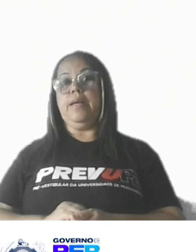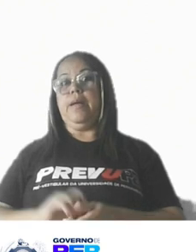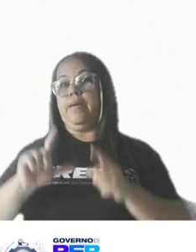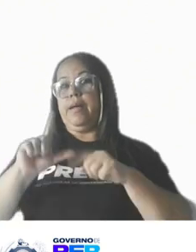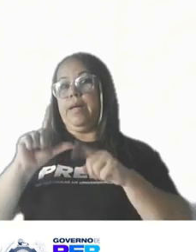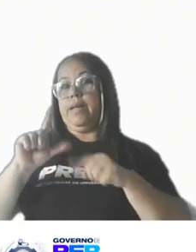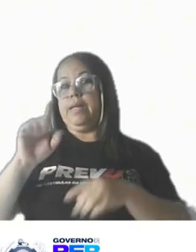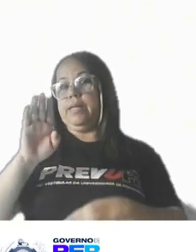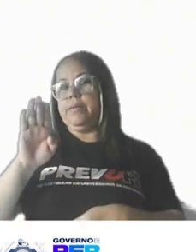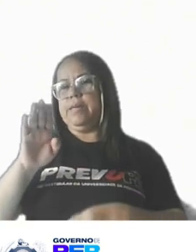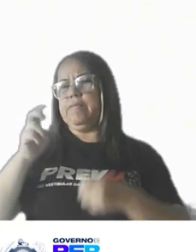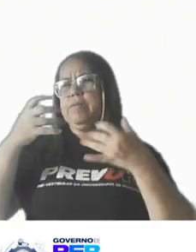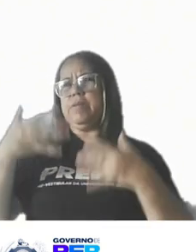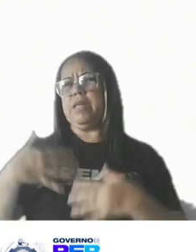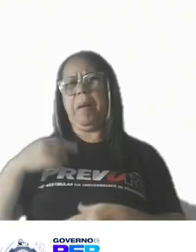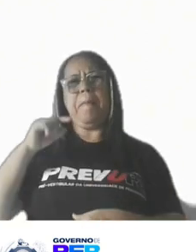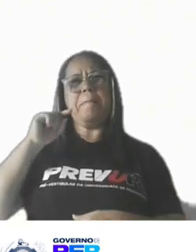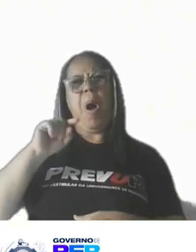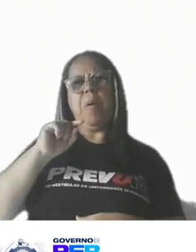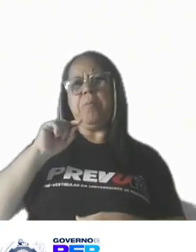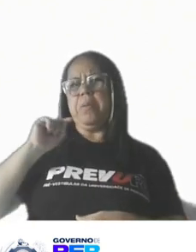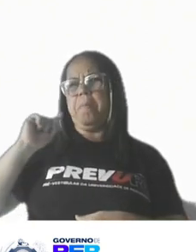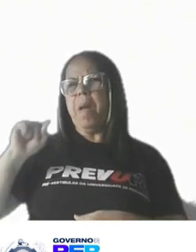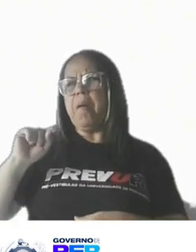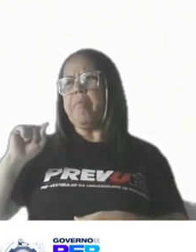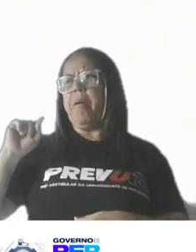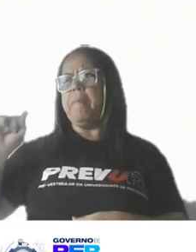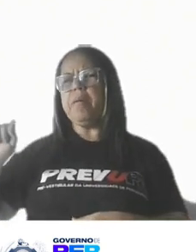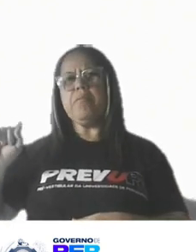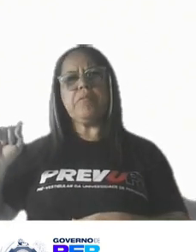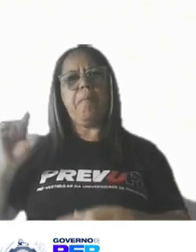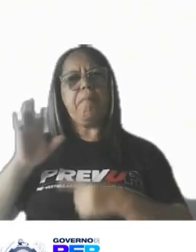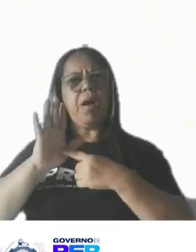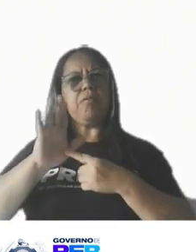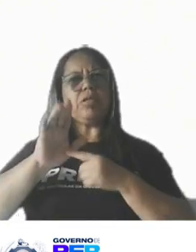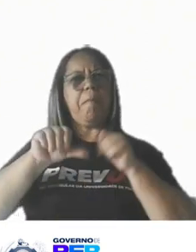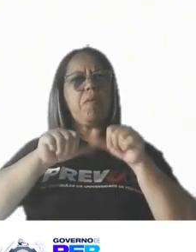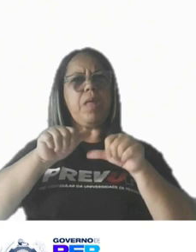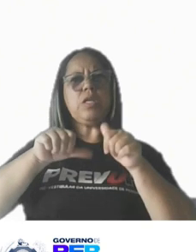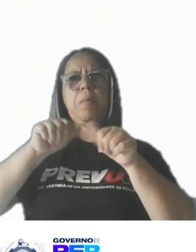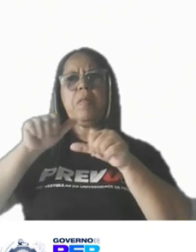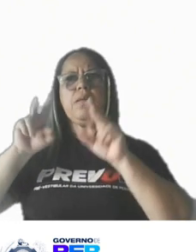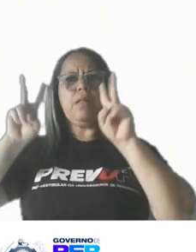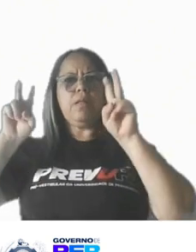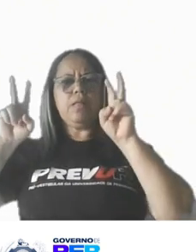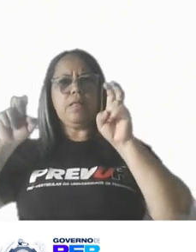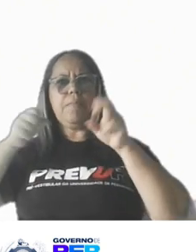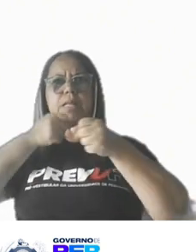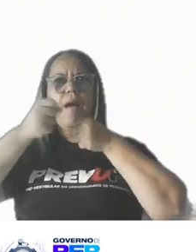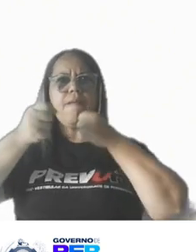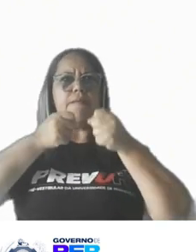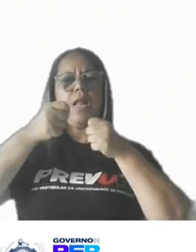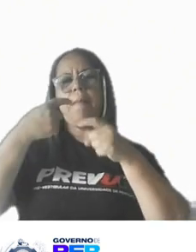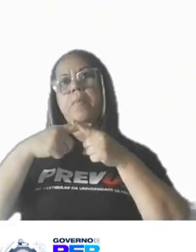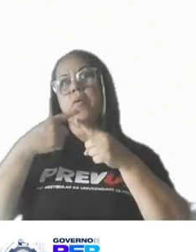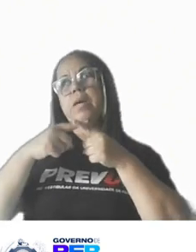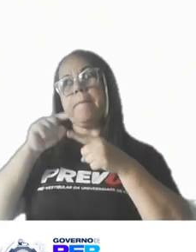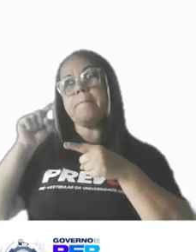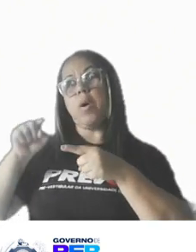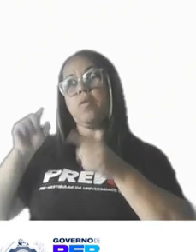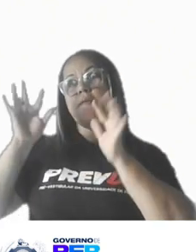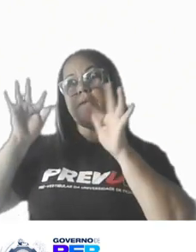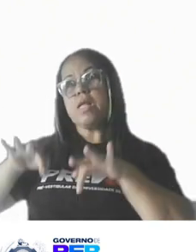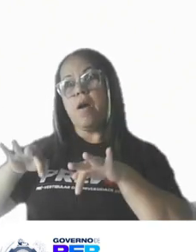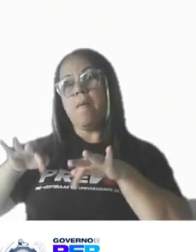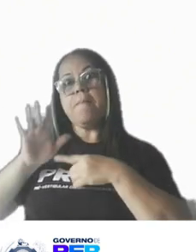B vai falar. O excesso de pontos na transcrição da entrevista indica a constante mudança de temas na fala da entrevistada, já que o ponto final